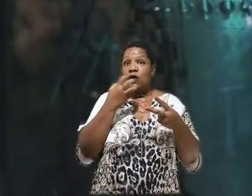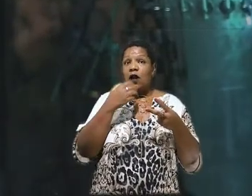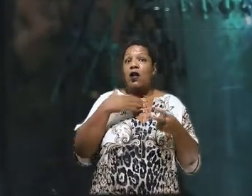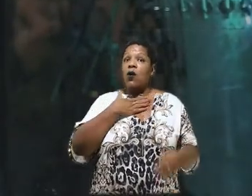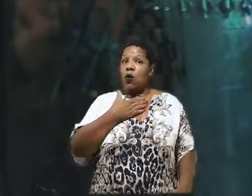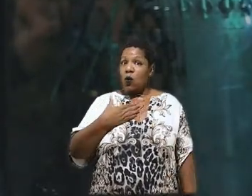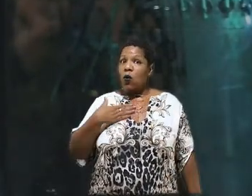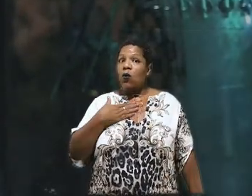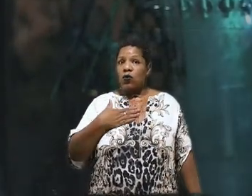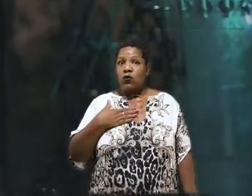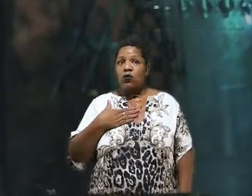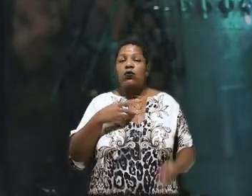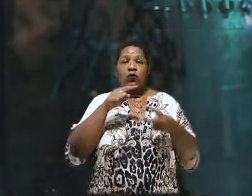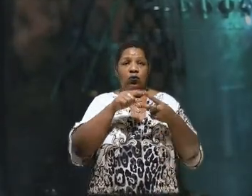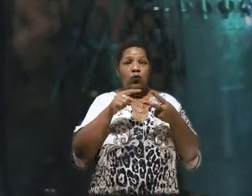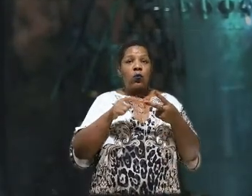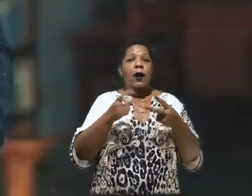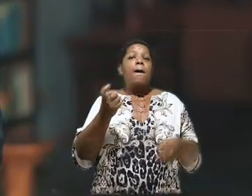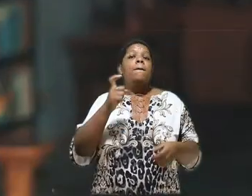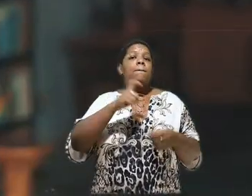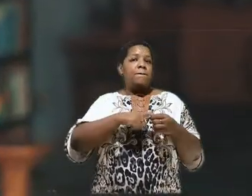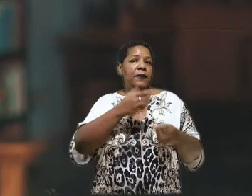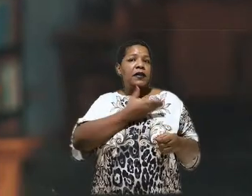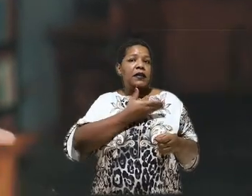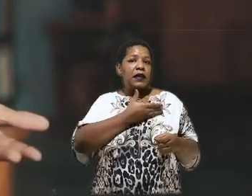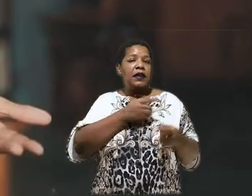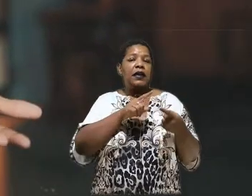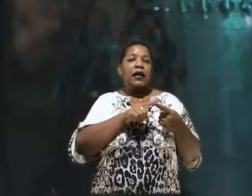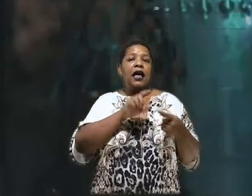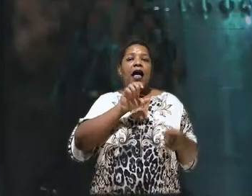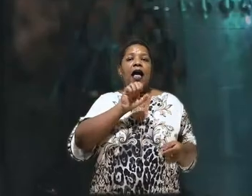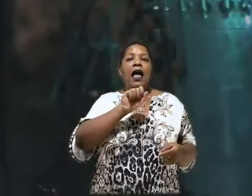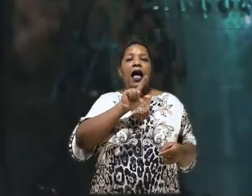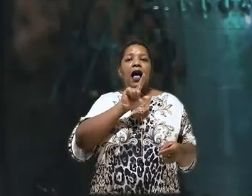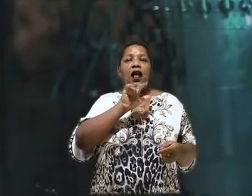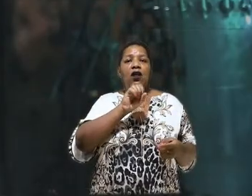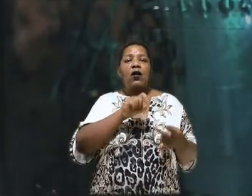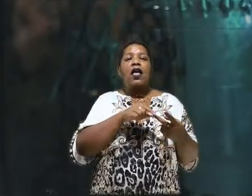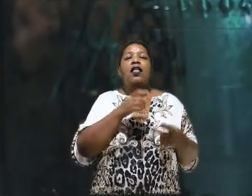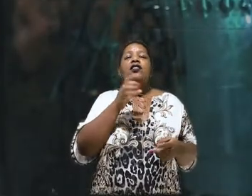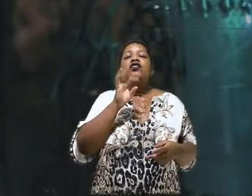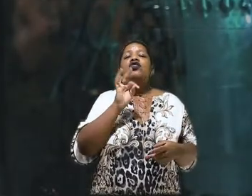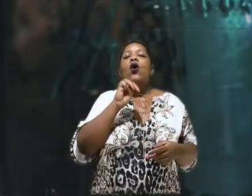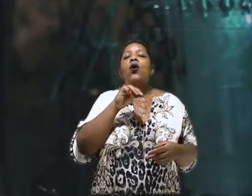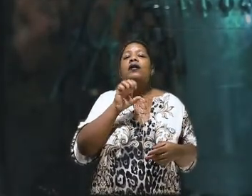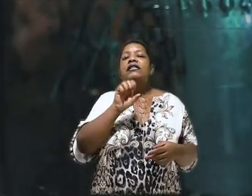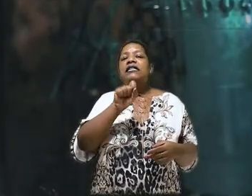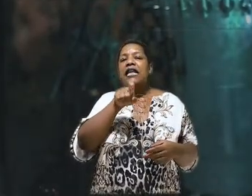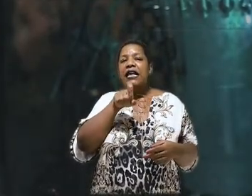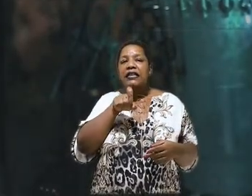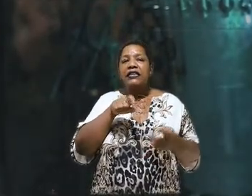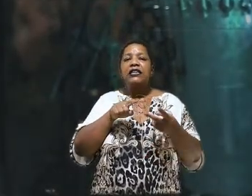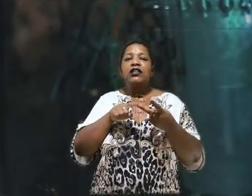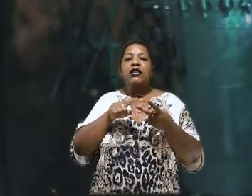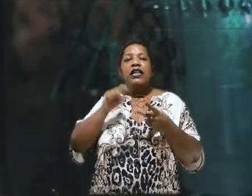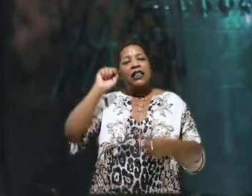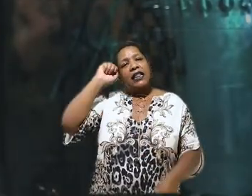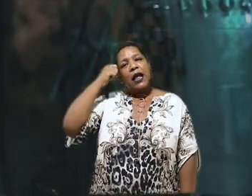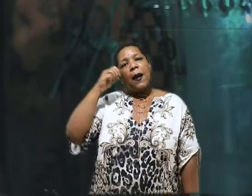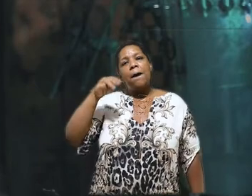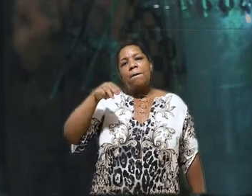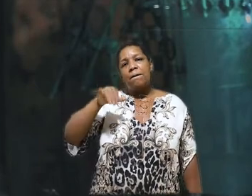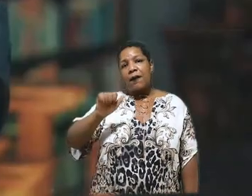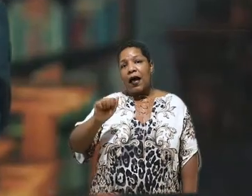gosto muito que é algumas parcerias é uma com asma ou se chama tão sexy e a música com